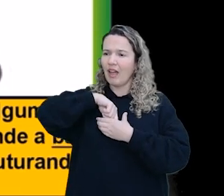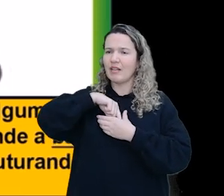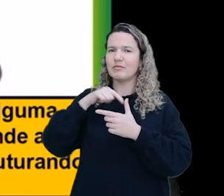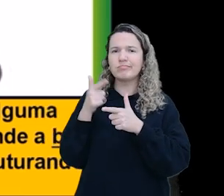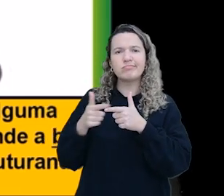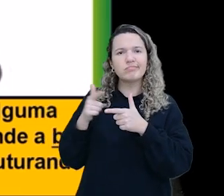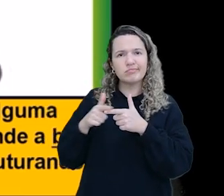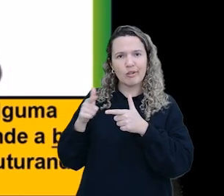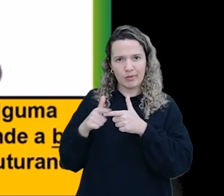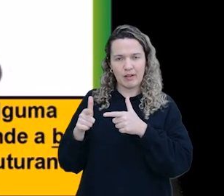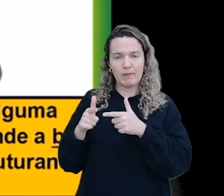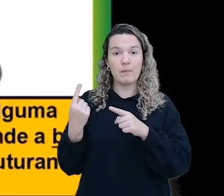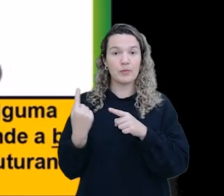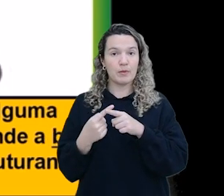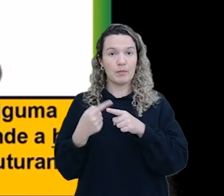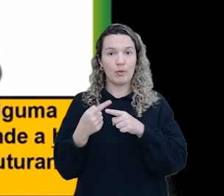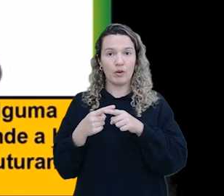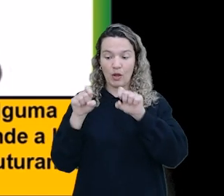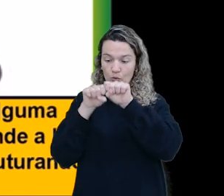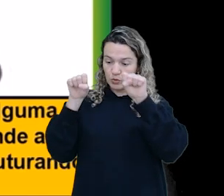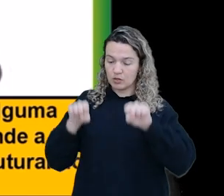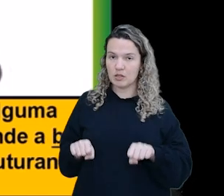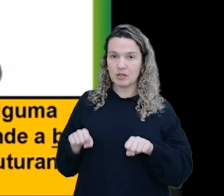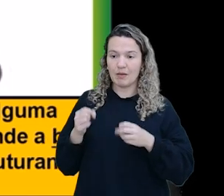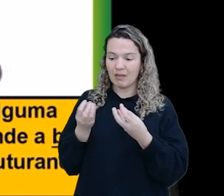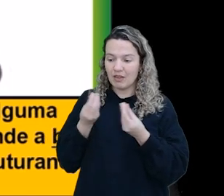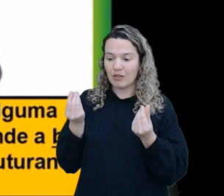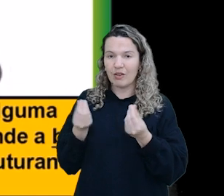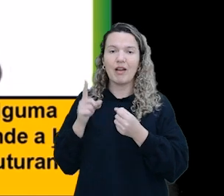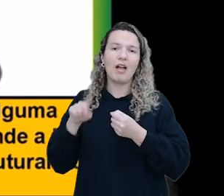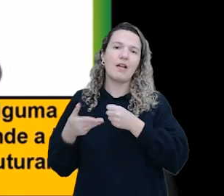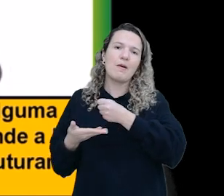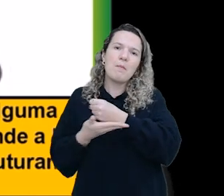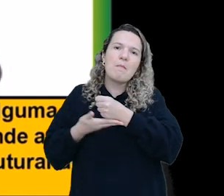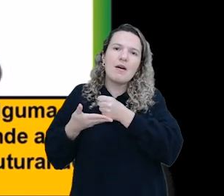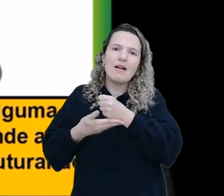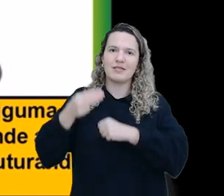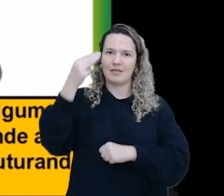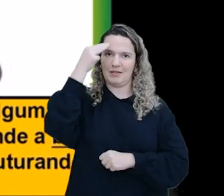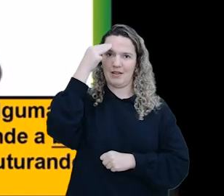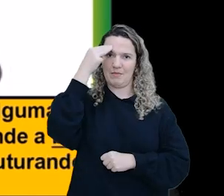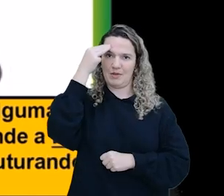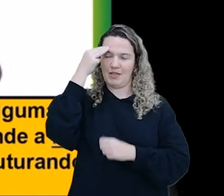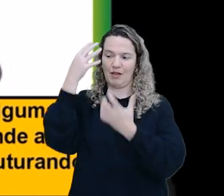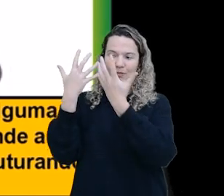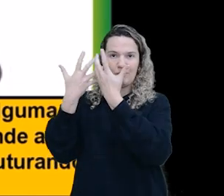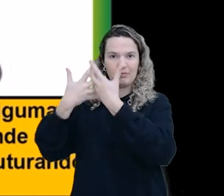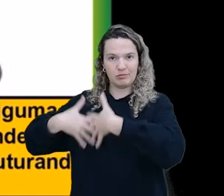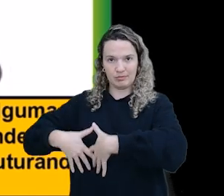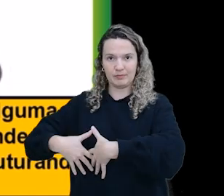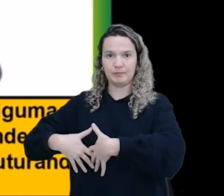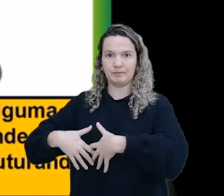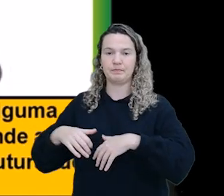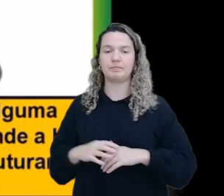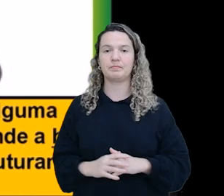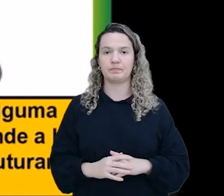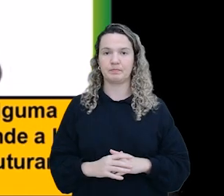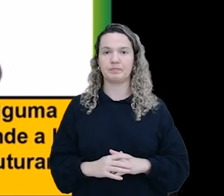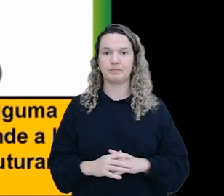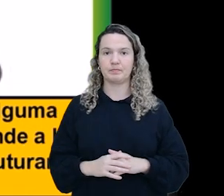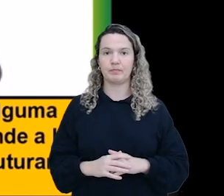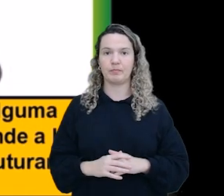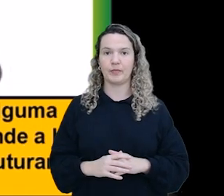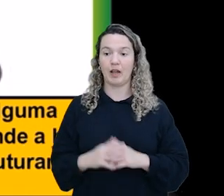em alguma dessas entradas, porque o sistema sensorial é a base das funções mentais.